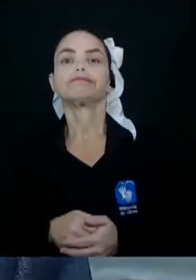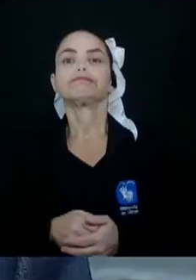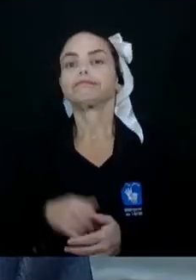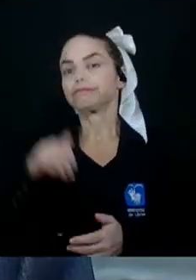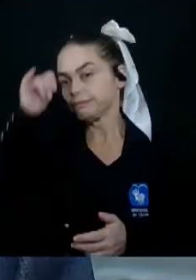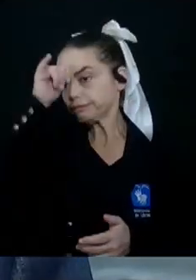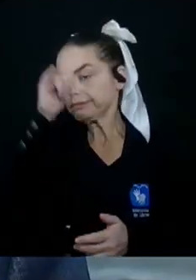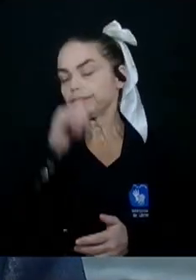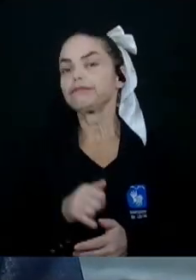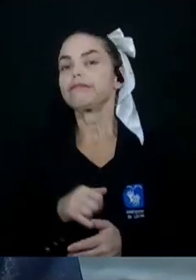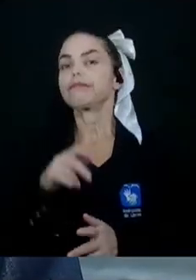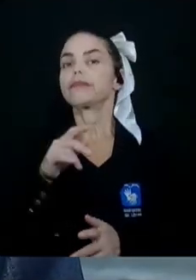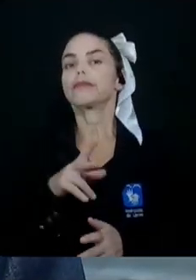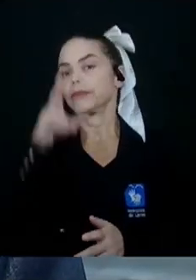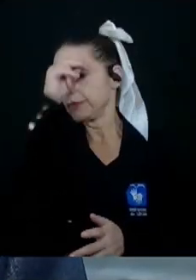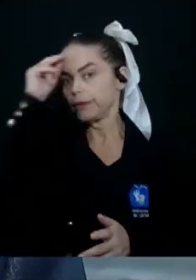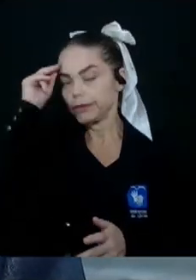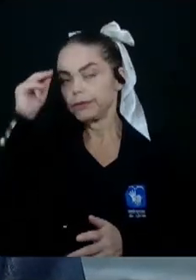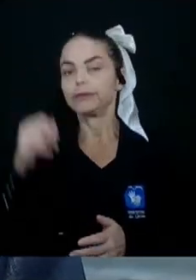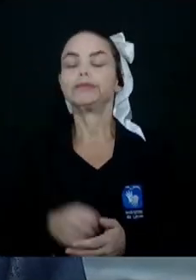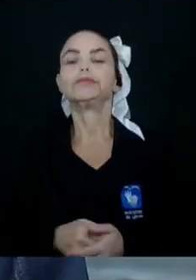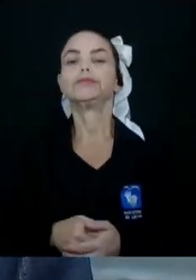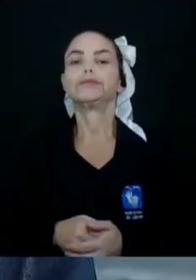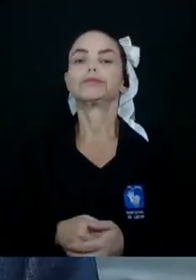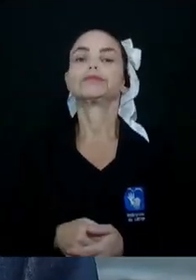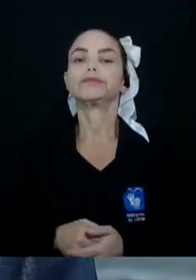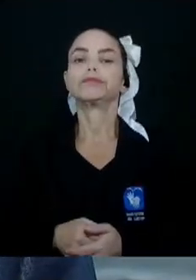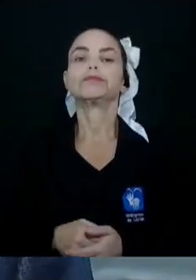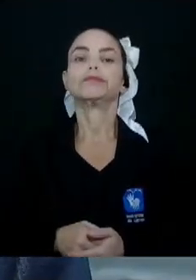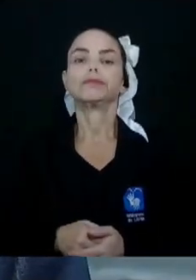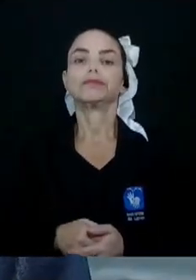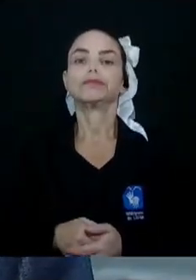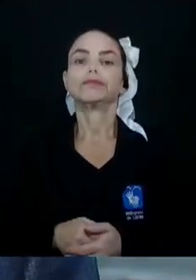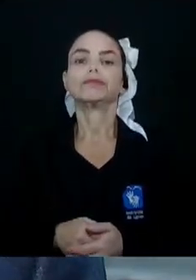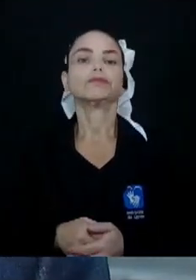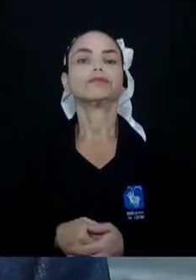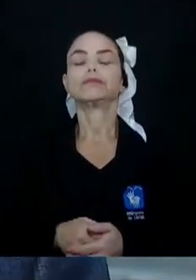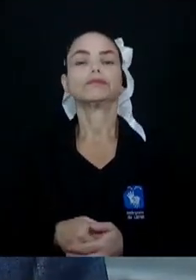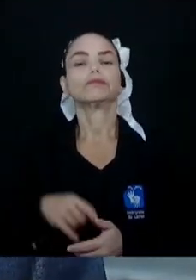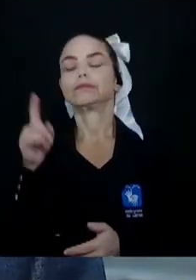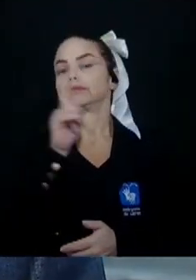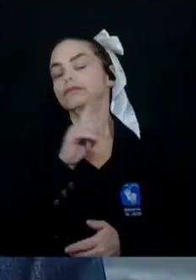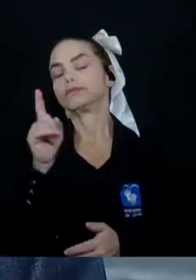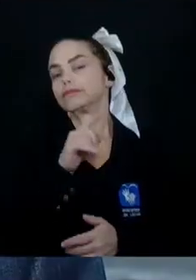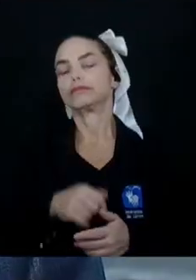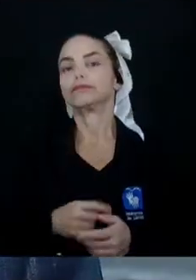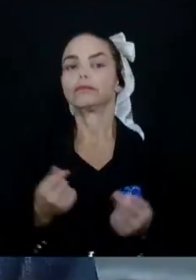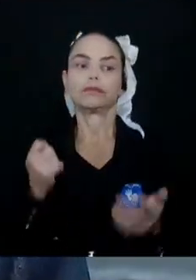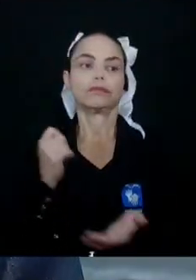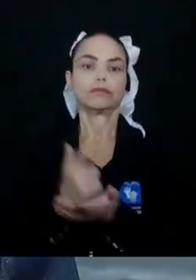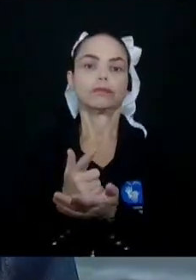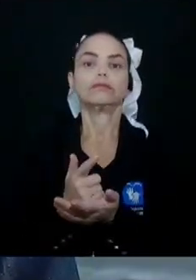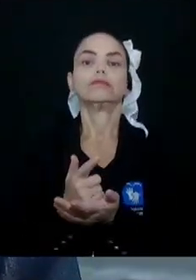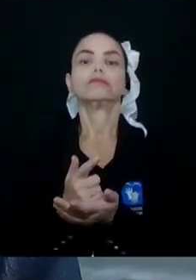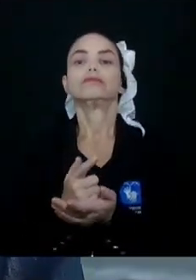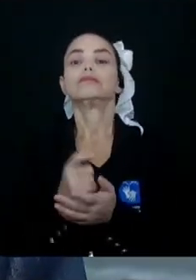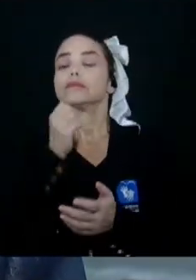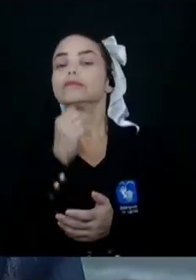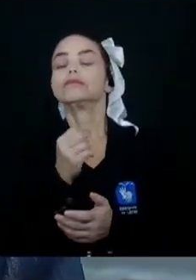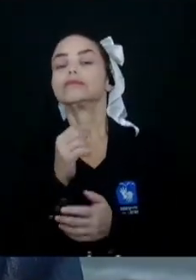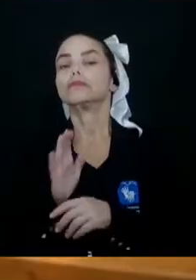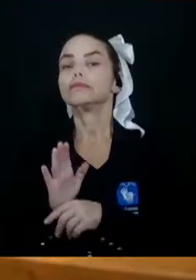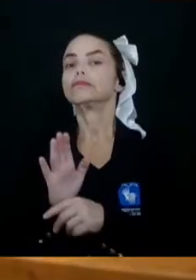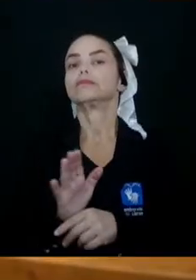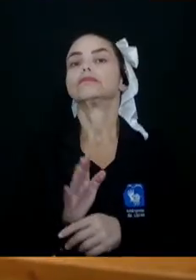essa prevenção que não gera um custo e sim um benefício, porque tratar é muito